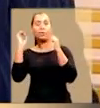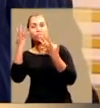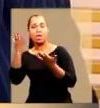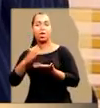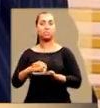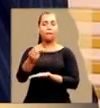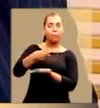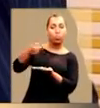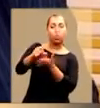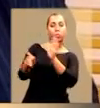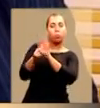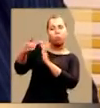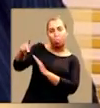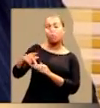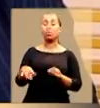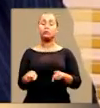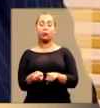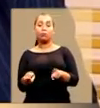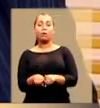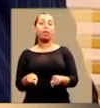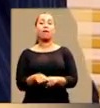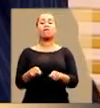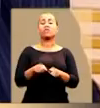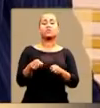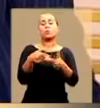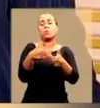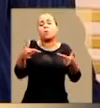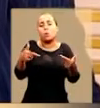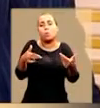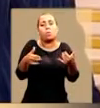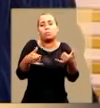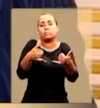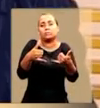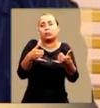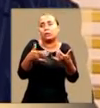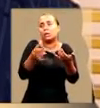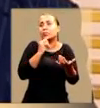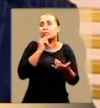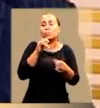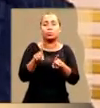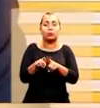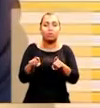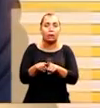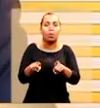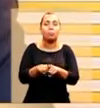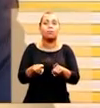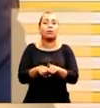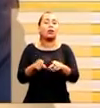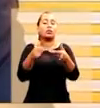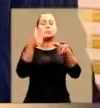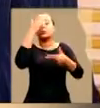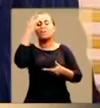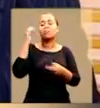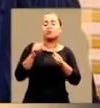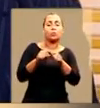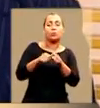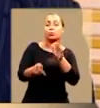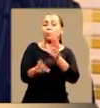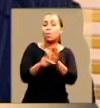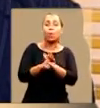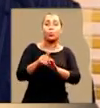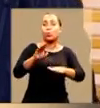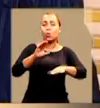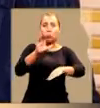José, quer fazer lá qualquer atividade na área deles, quando a Unipo Brasileiro quer fazer o Bondori, são